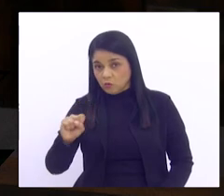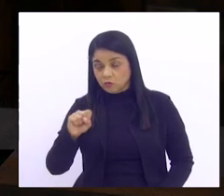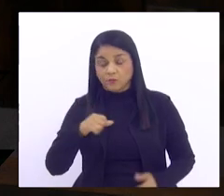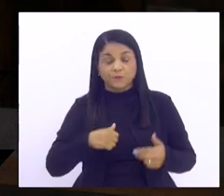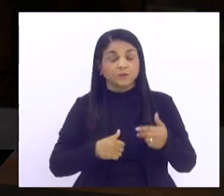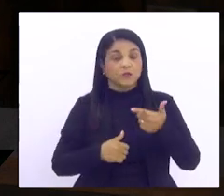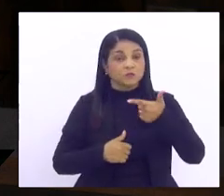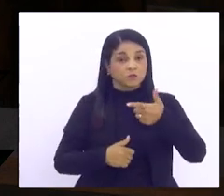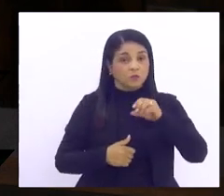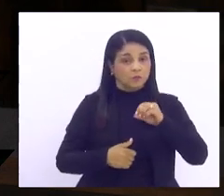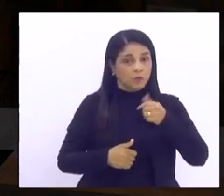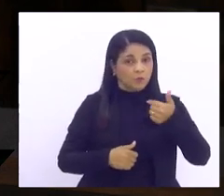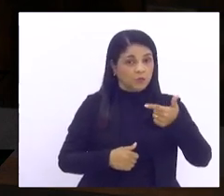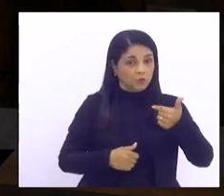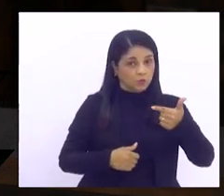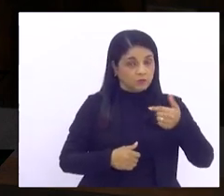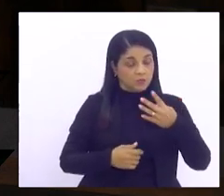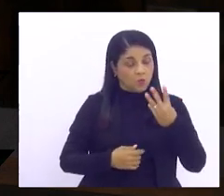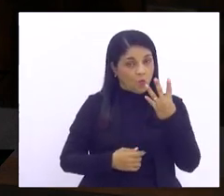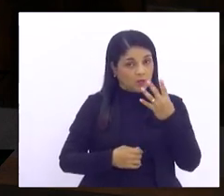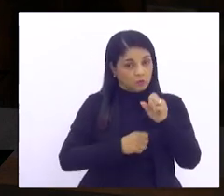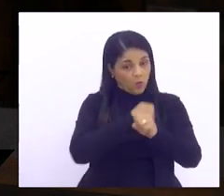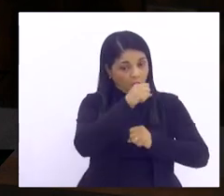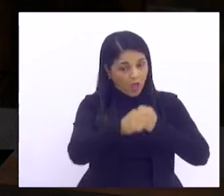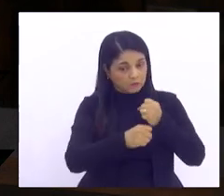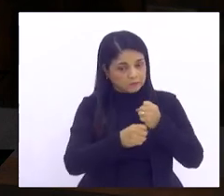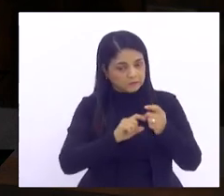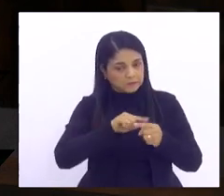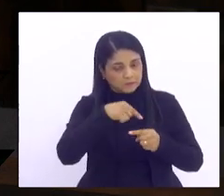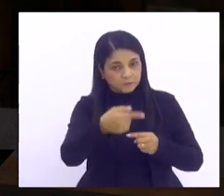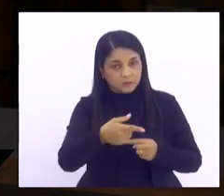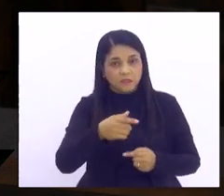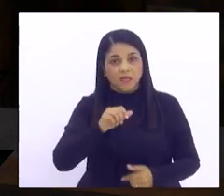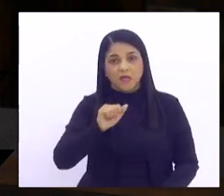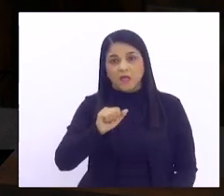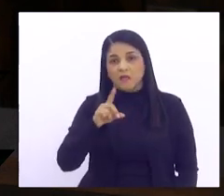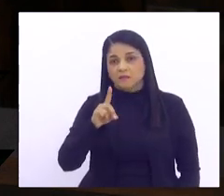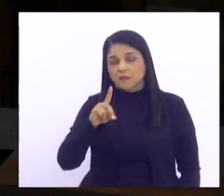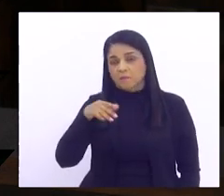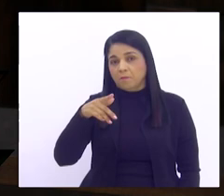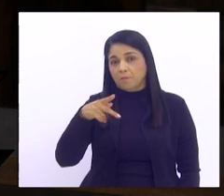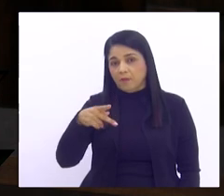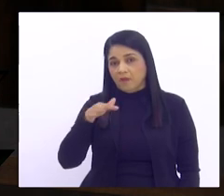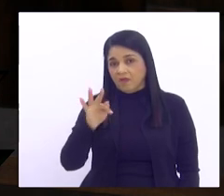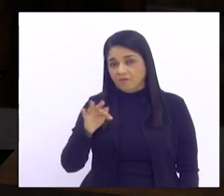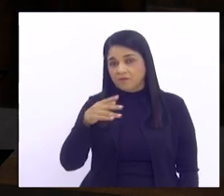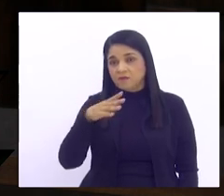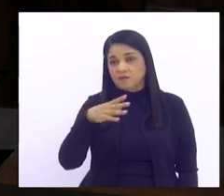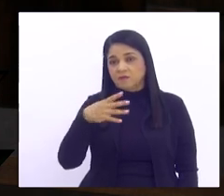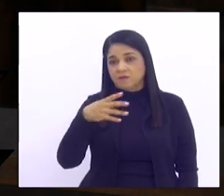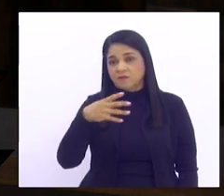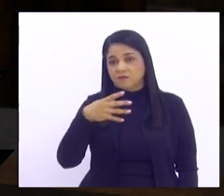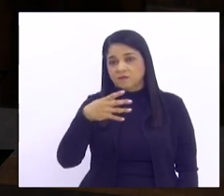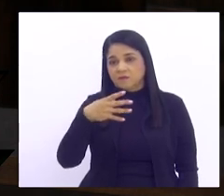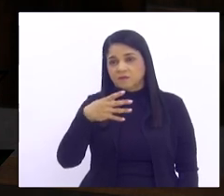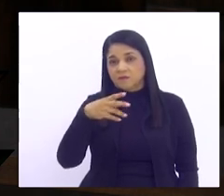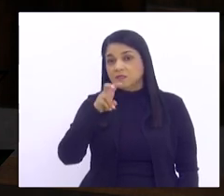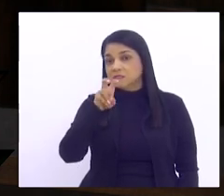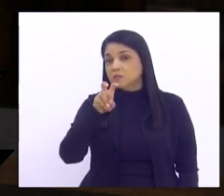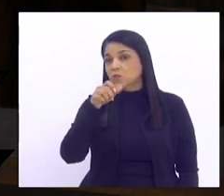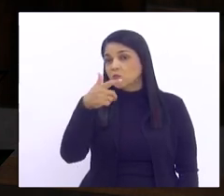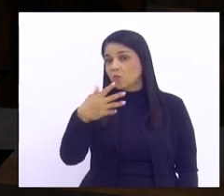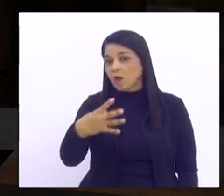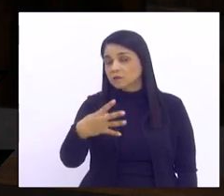2012, 4 anos depois, a ADPF 54. Quem foi o advogado da ADPF